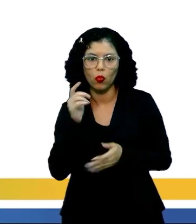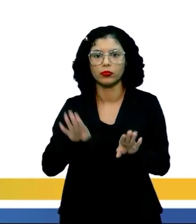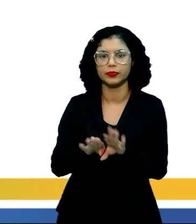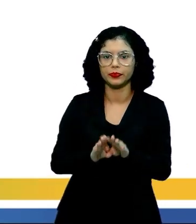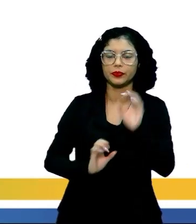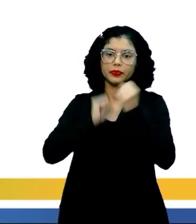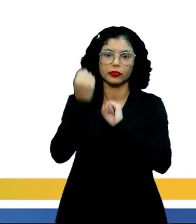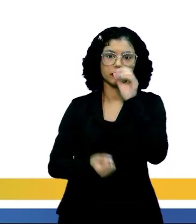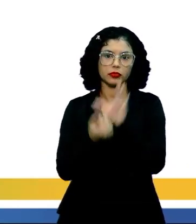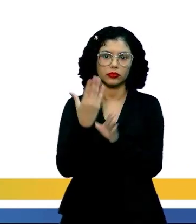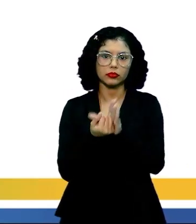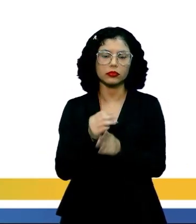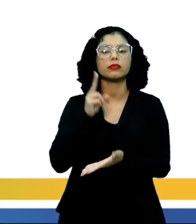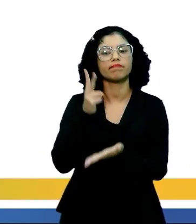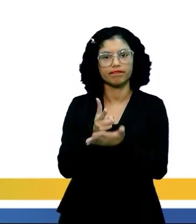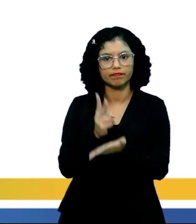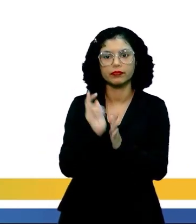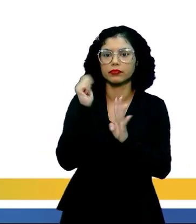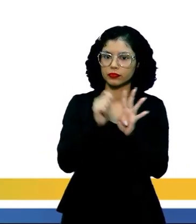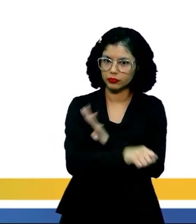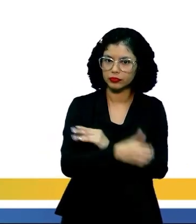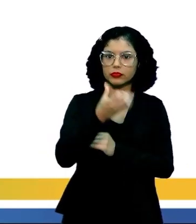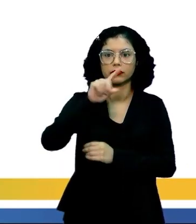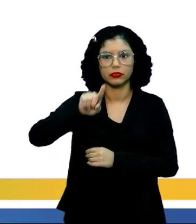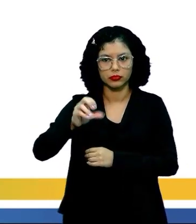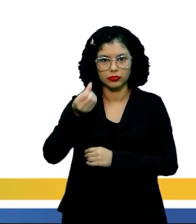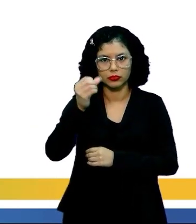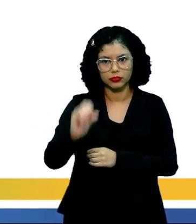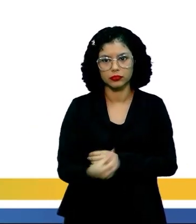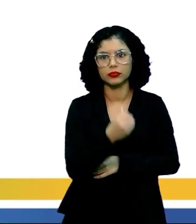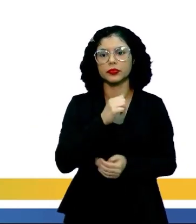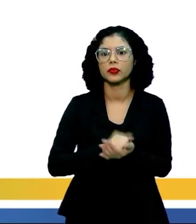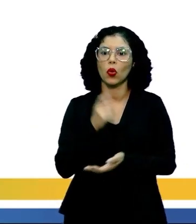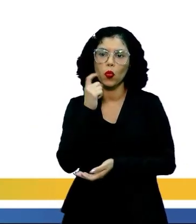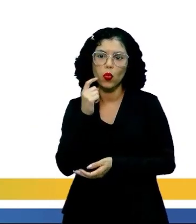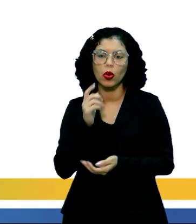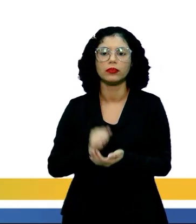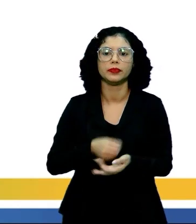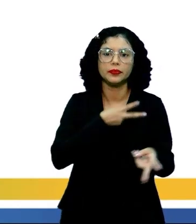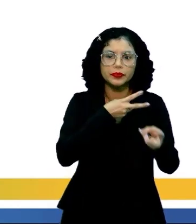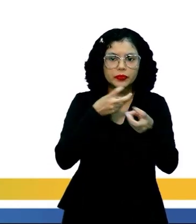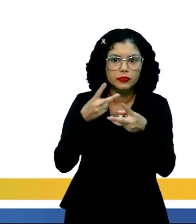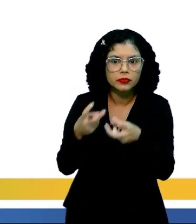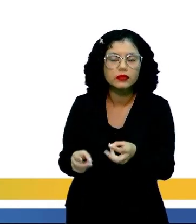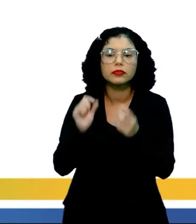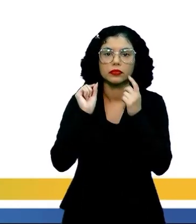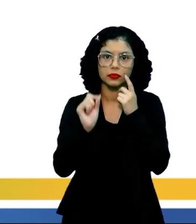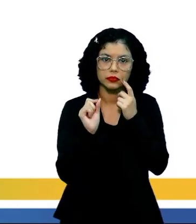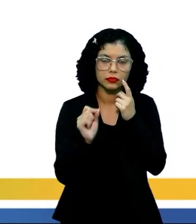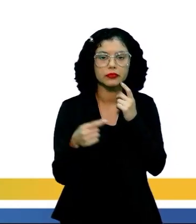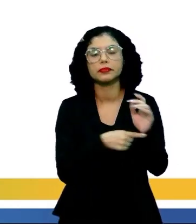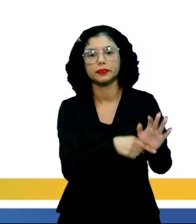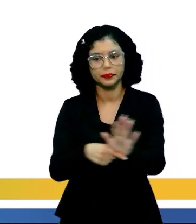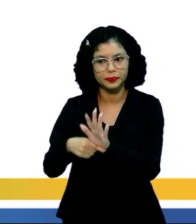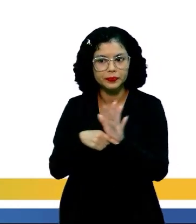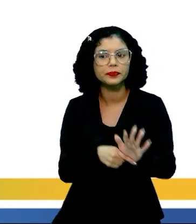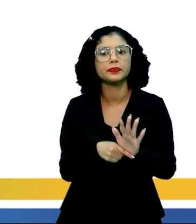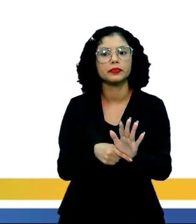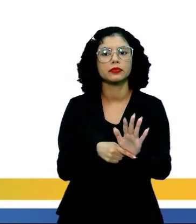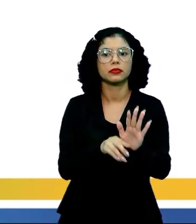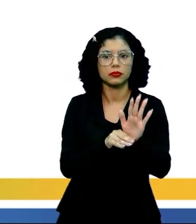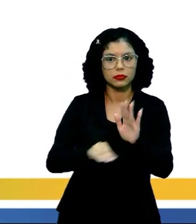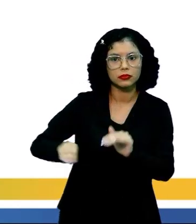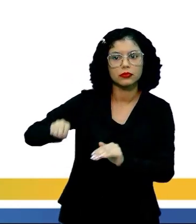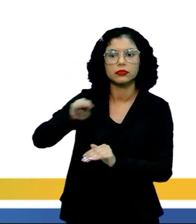a fábrica produz mensalmente 6.000 bombons. Sempre observe bem o que o número representa em